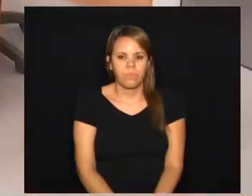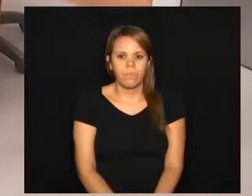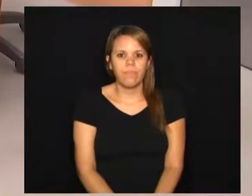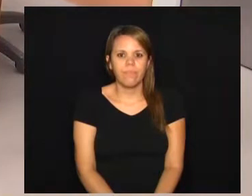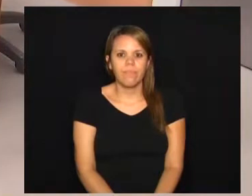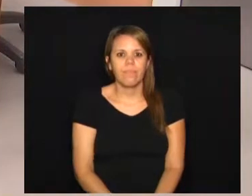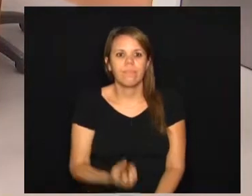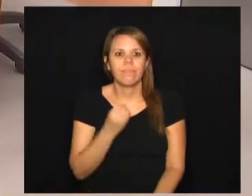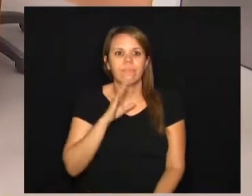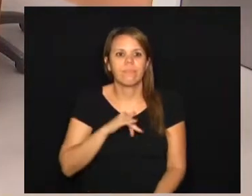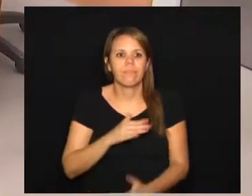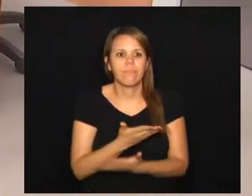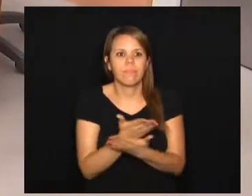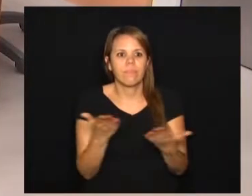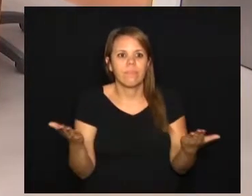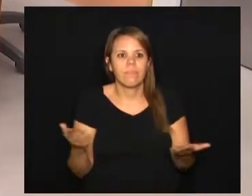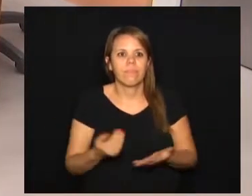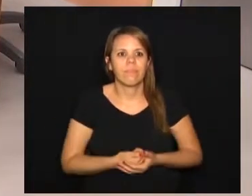Bom, boa tarde a todos.